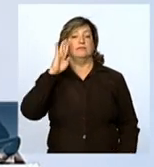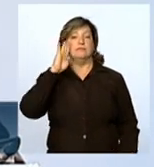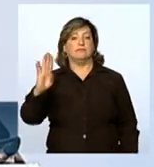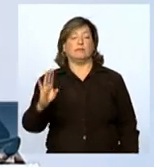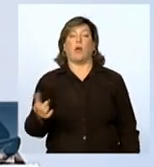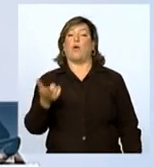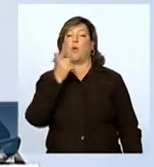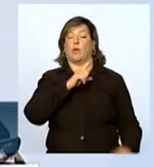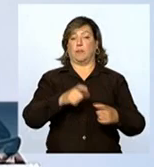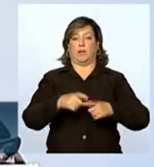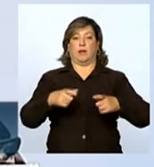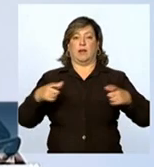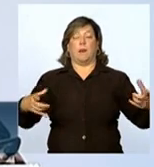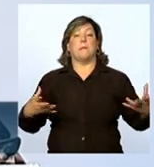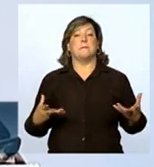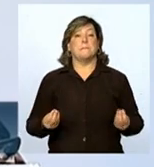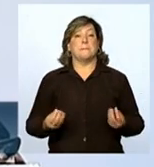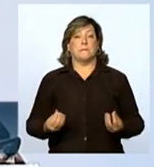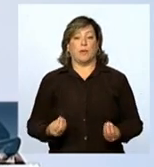conseguimos ampliar